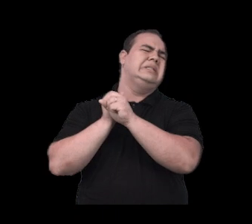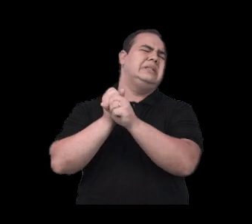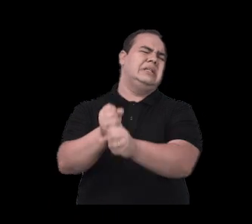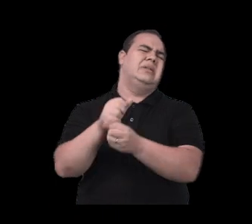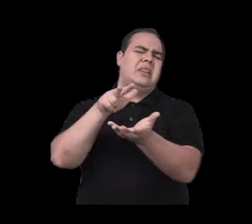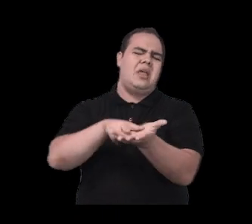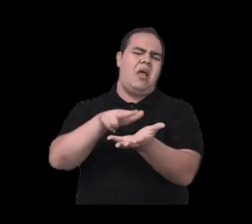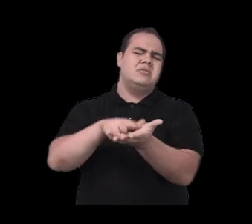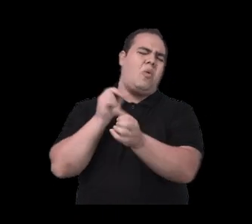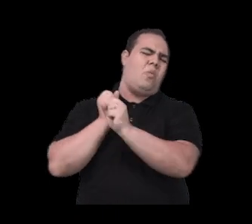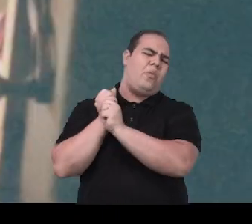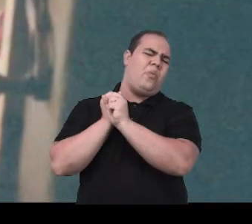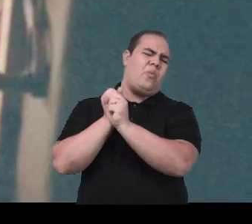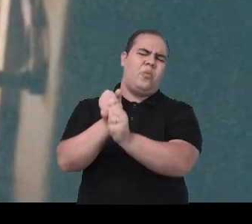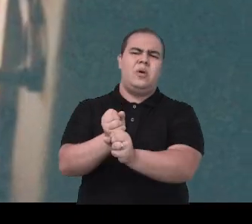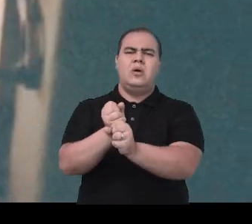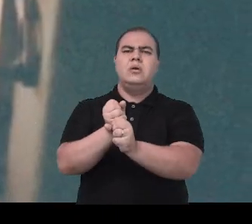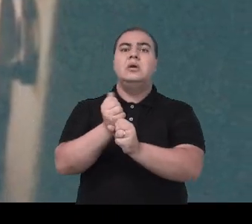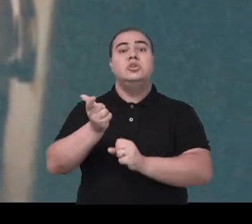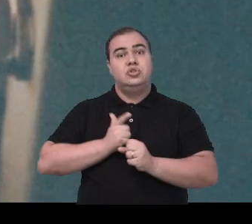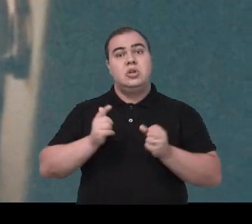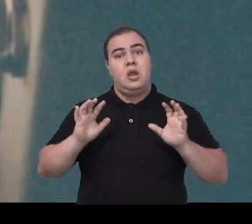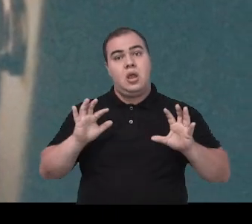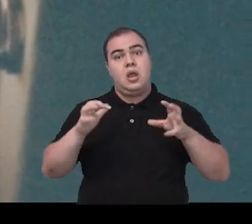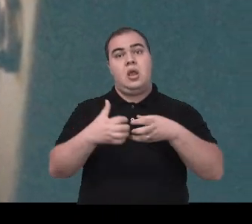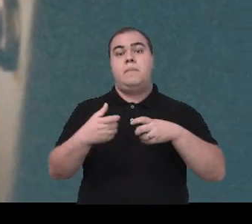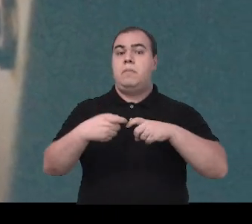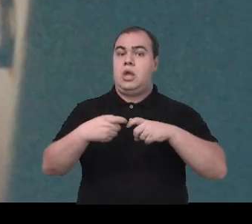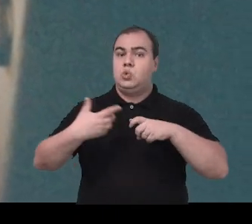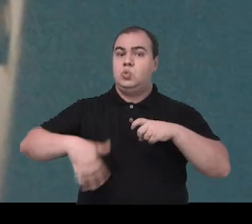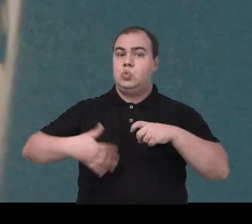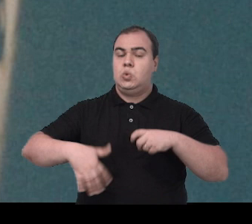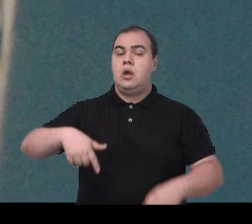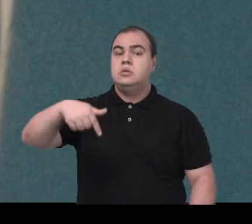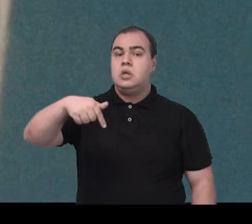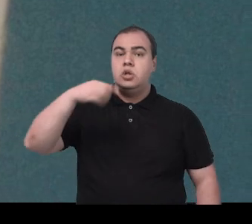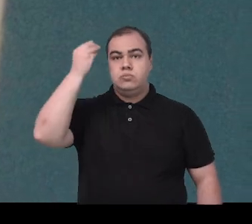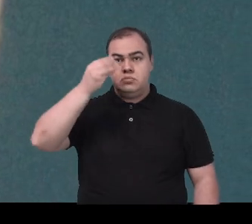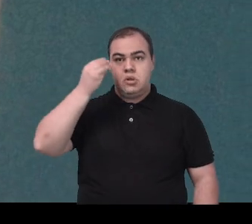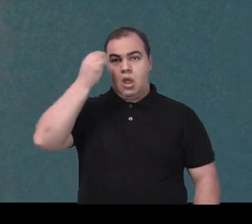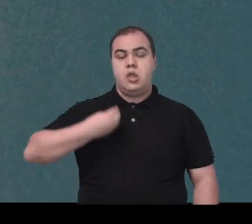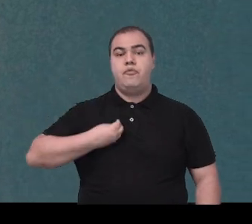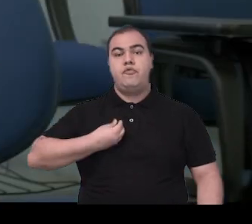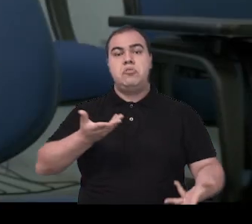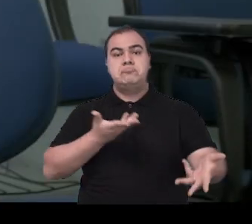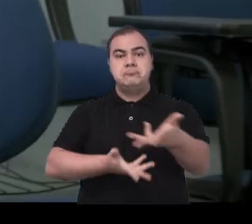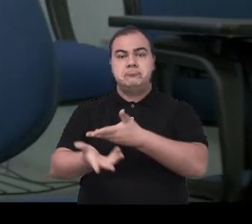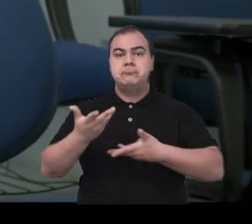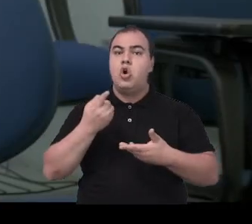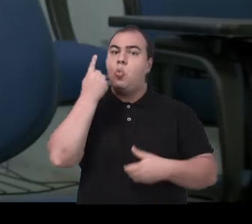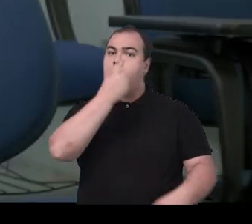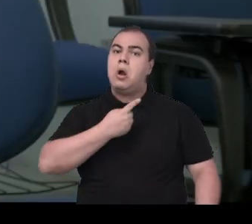muitos anos de internação. E ele tinha uma equipe médica grande, tinham 7 psiquiatras que conviviam com isso, que